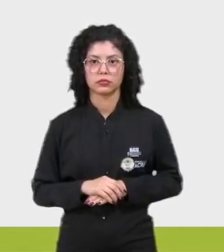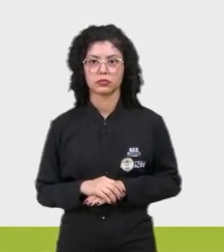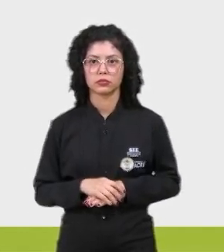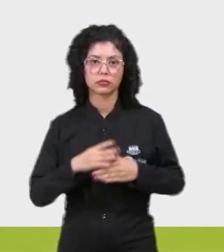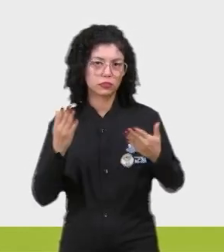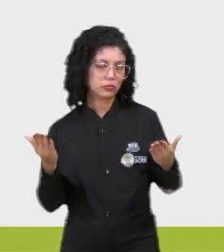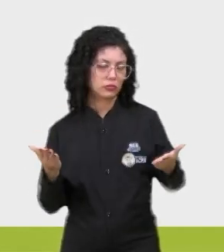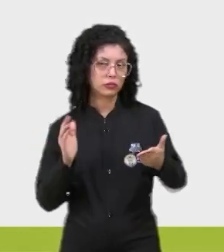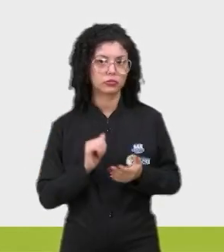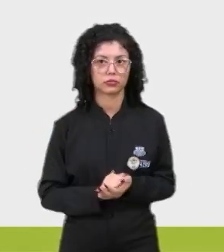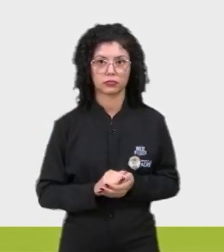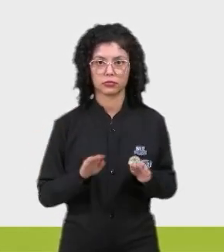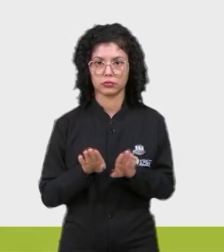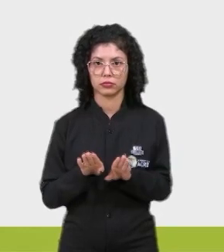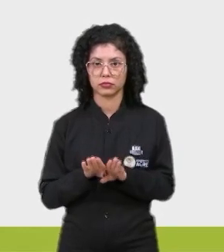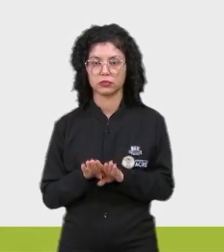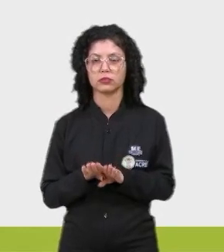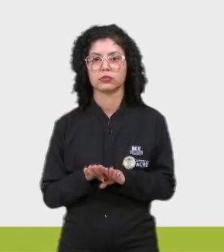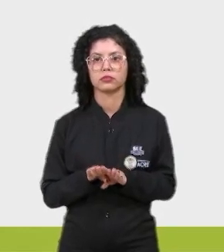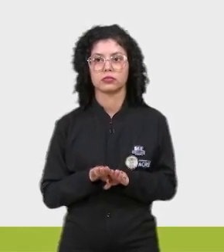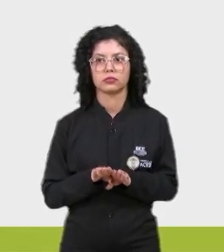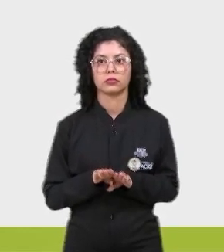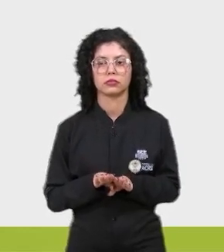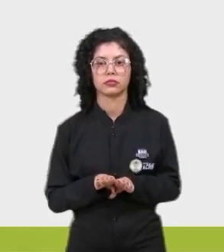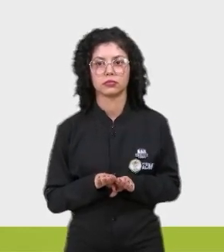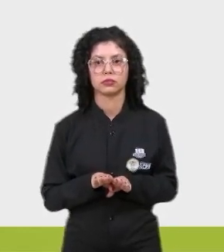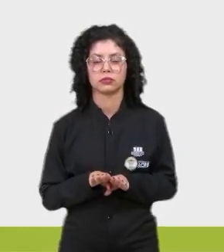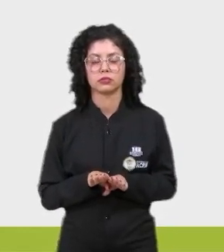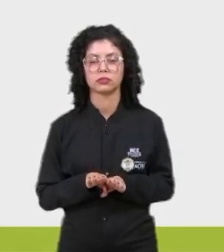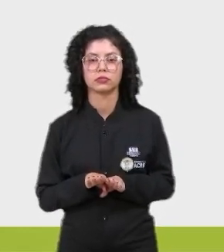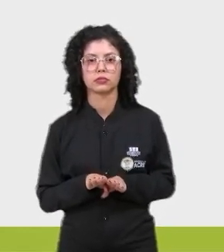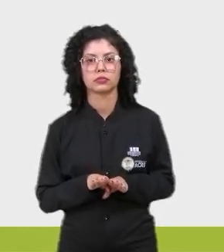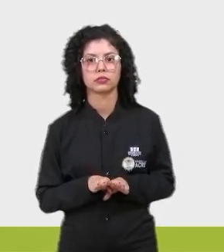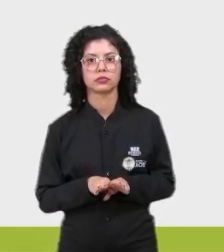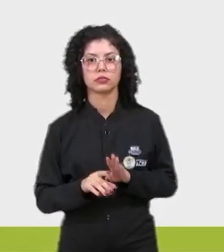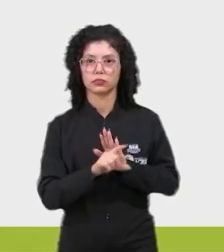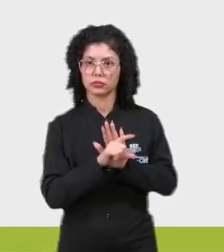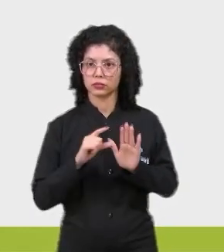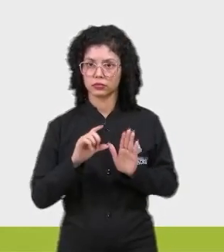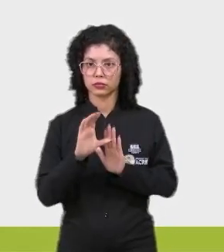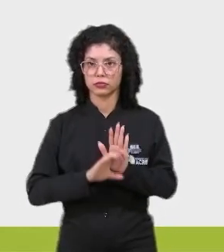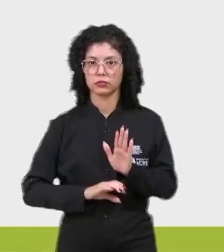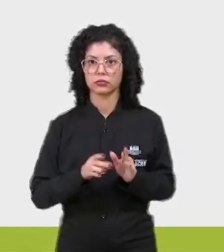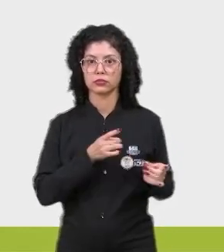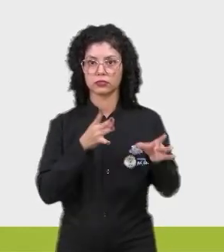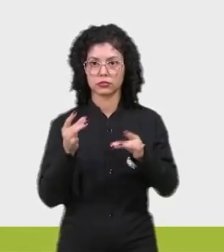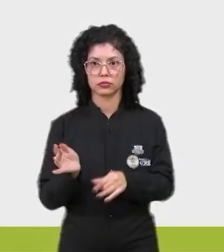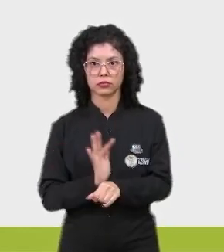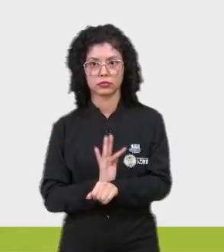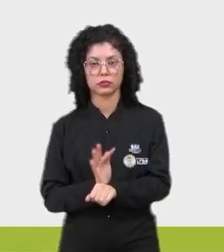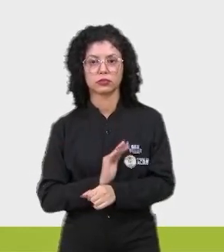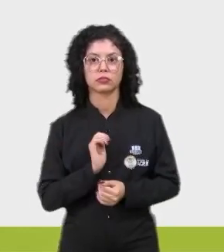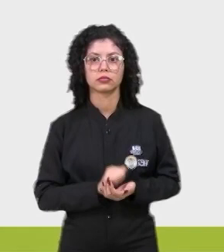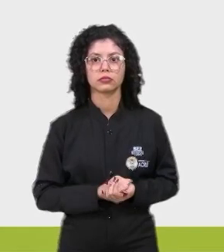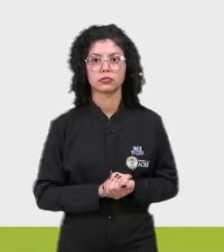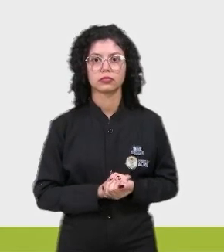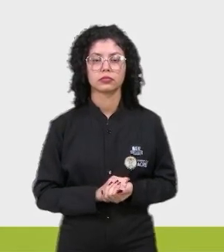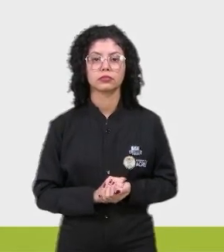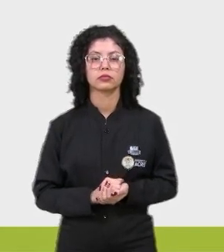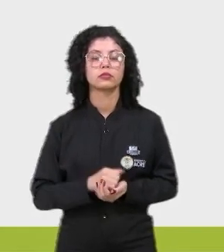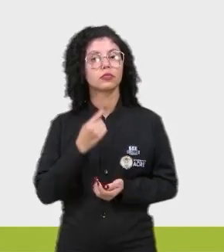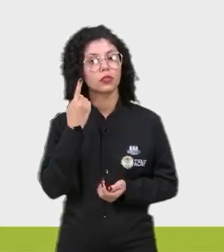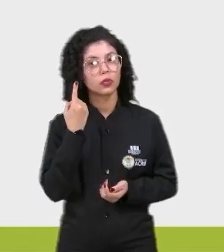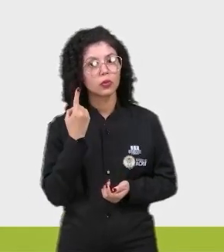Então, também temos essa definição. E uma dica de filme, nós temos aqui